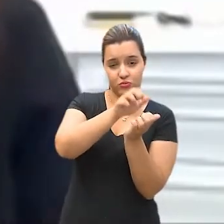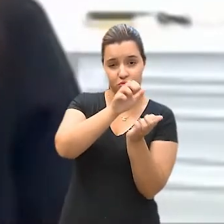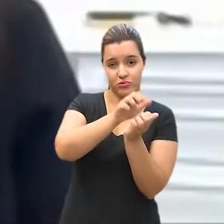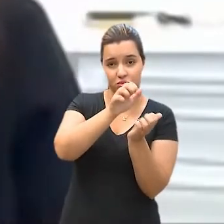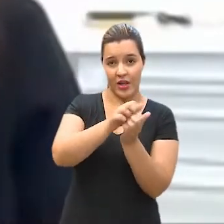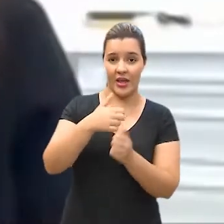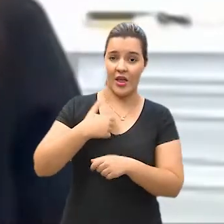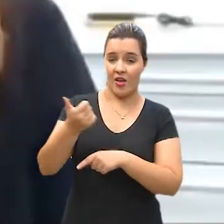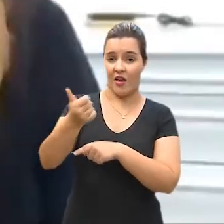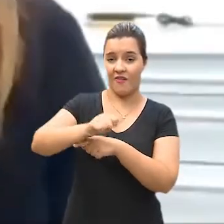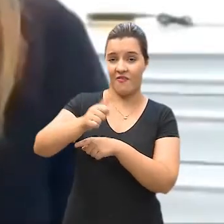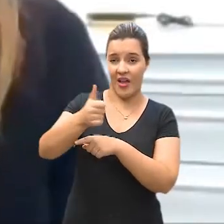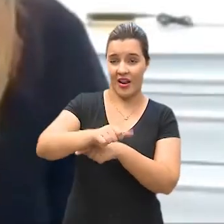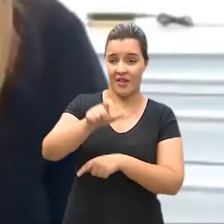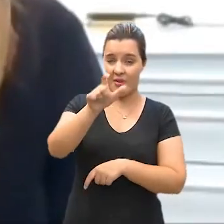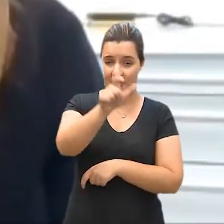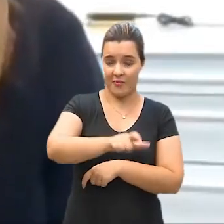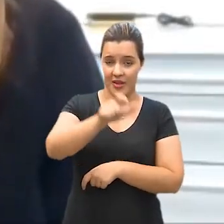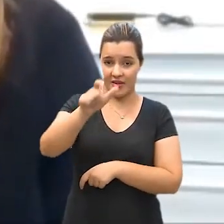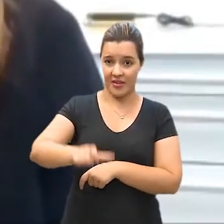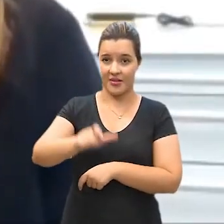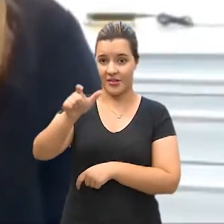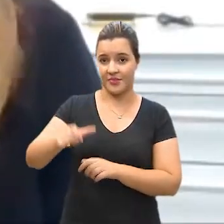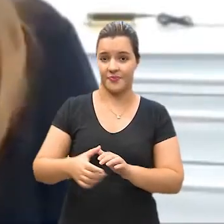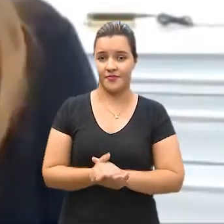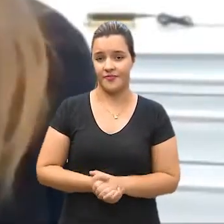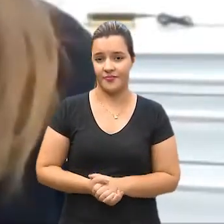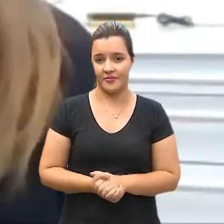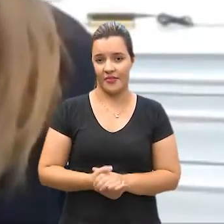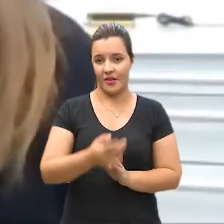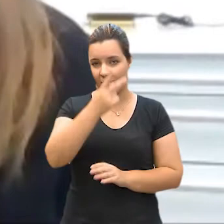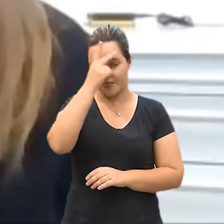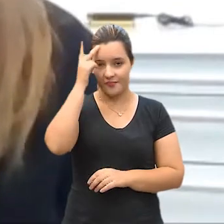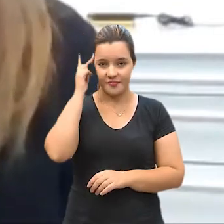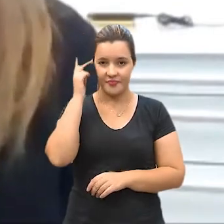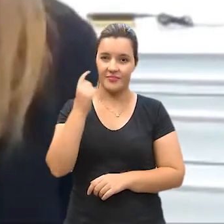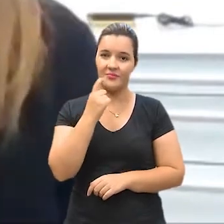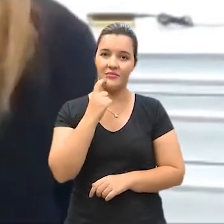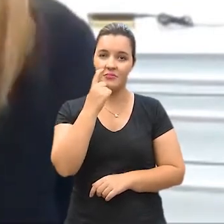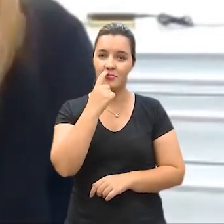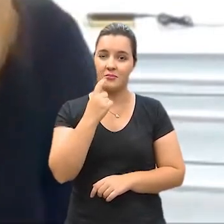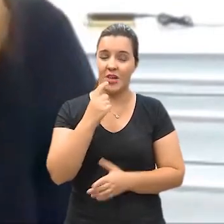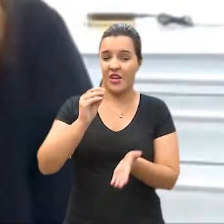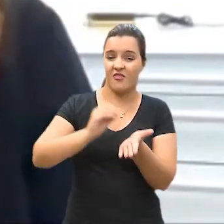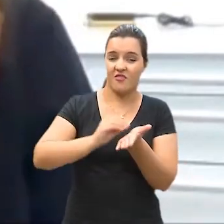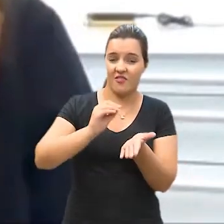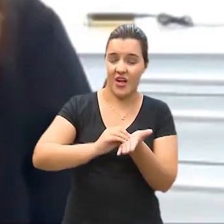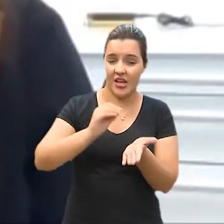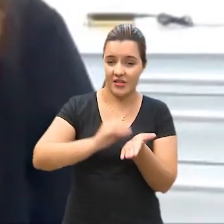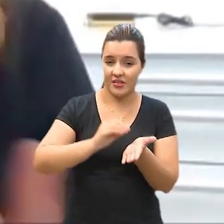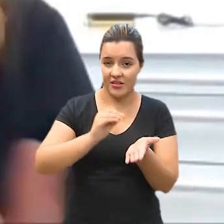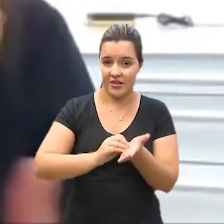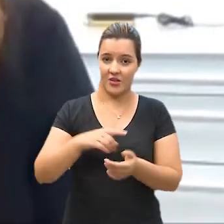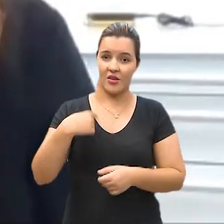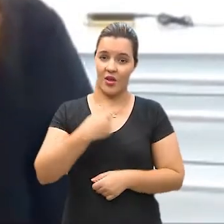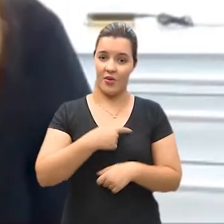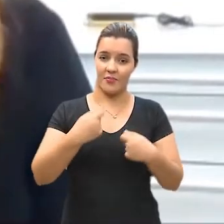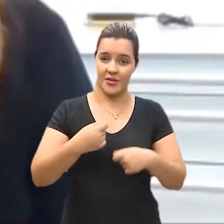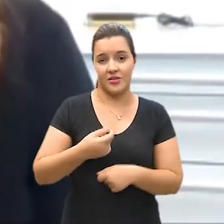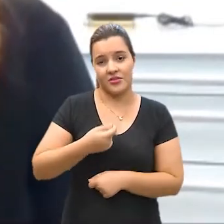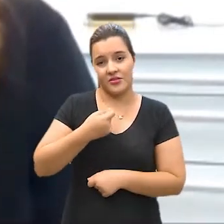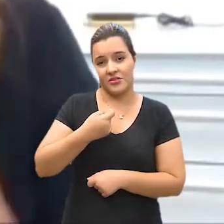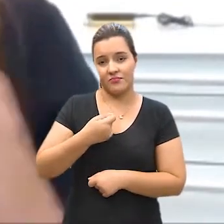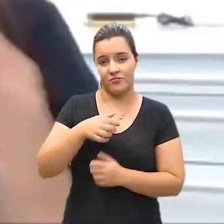do paciente. Digamos que esse paciente não tenha alguns dentes na boca. Então eu preciso reestabelecer